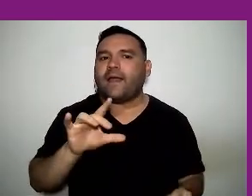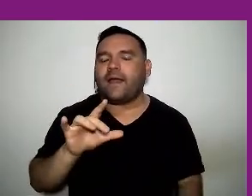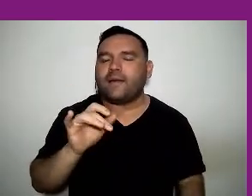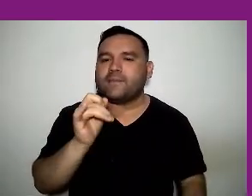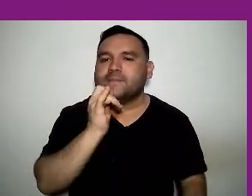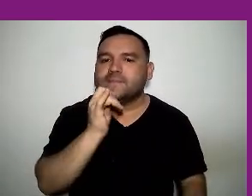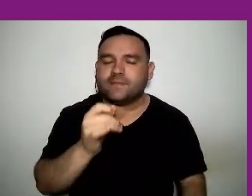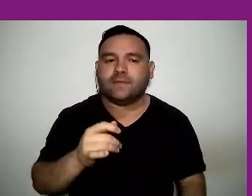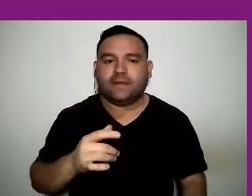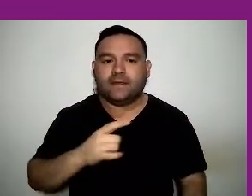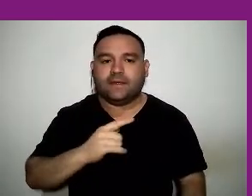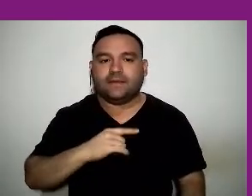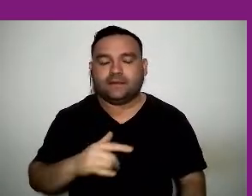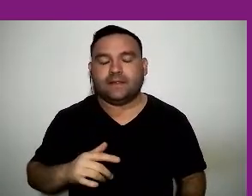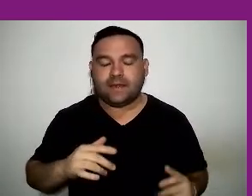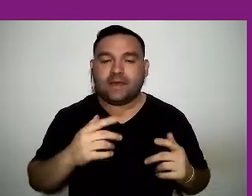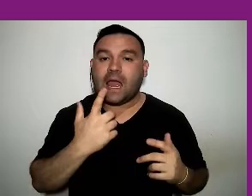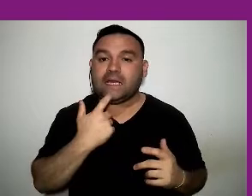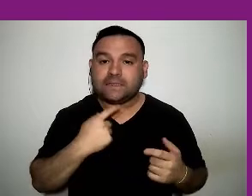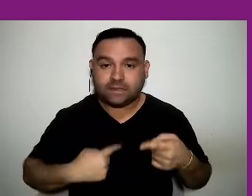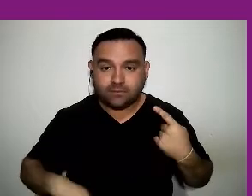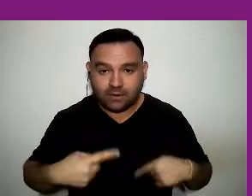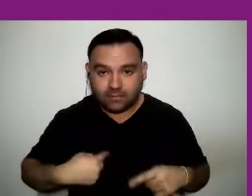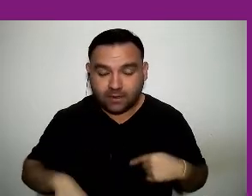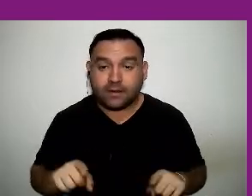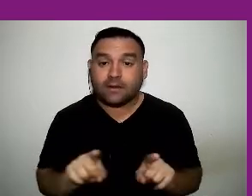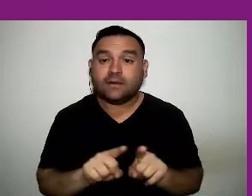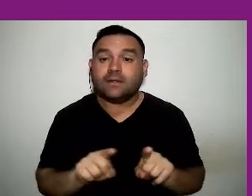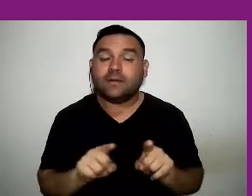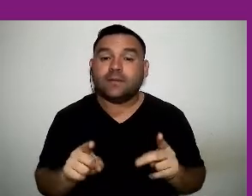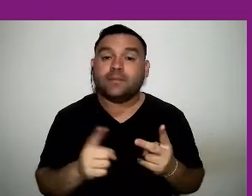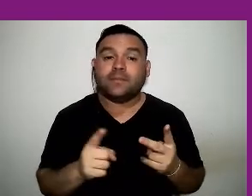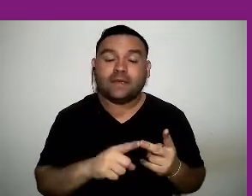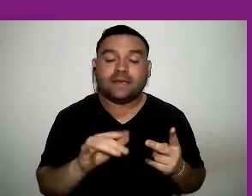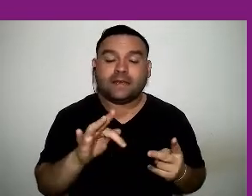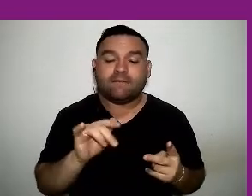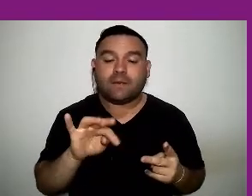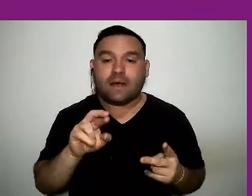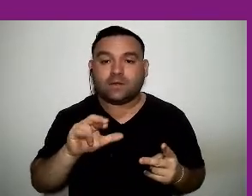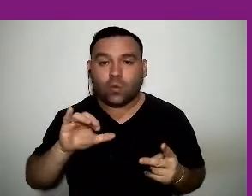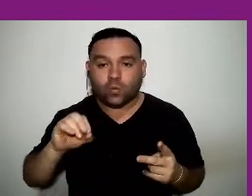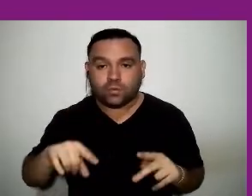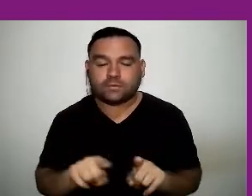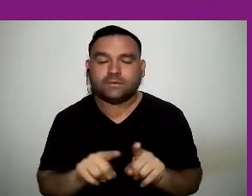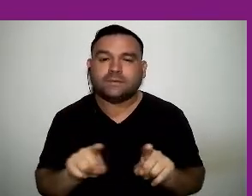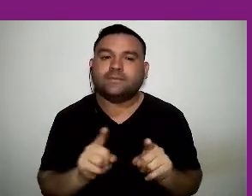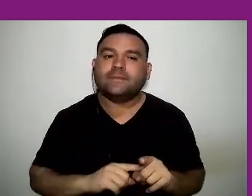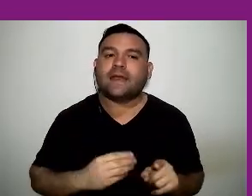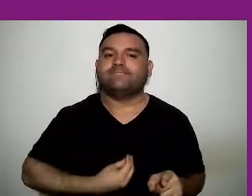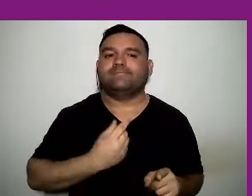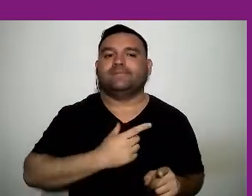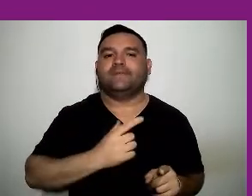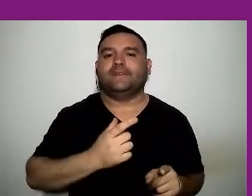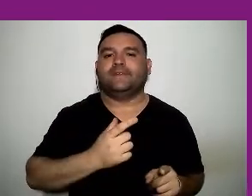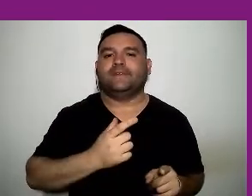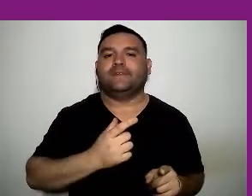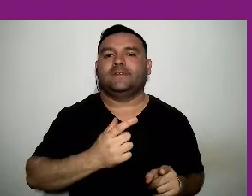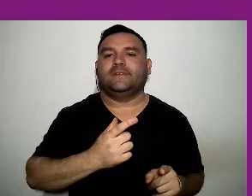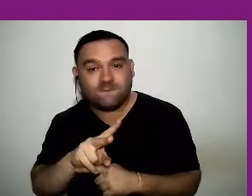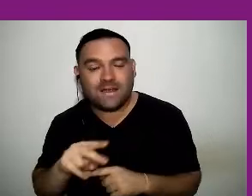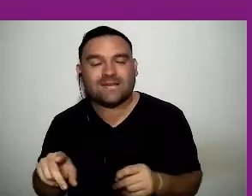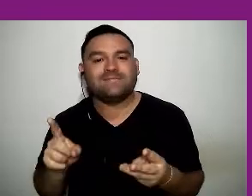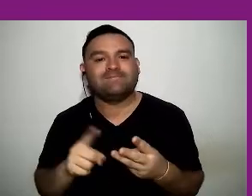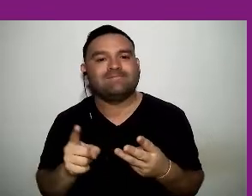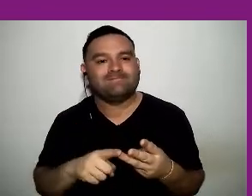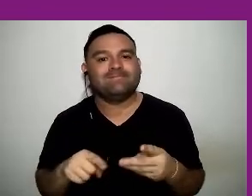somente ao quadro isquêmico, mas também ao quadro inflamatório e à presença do vírus per